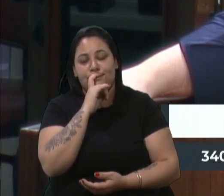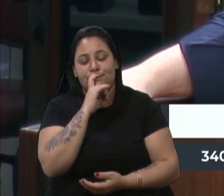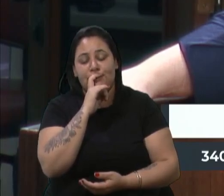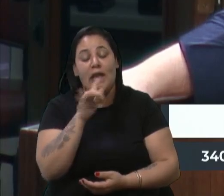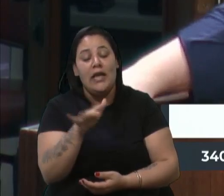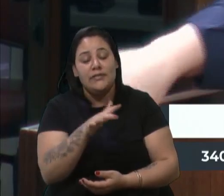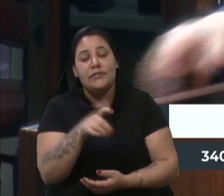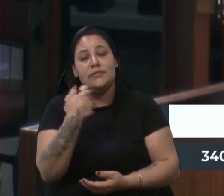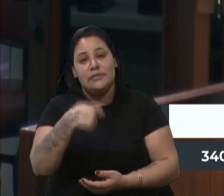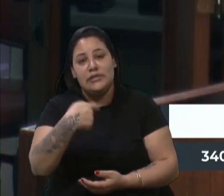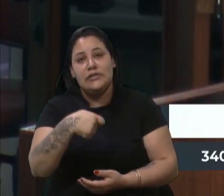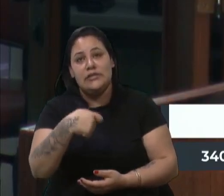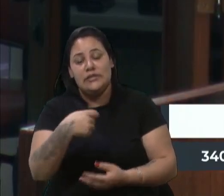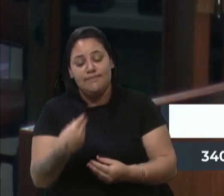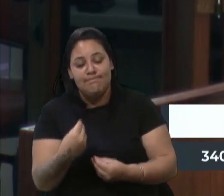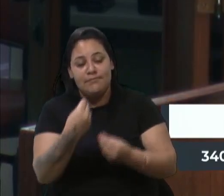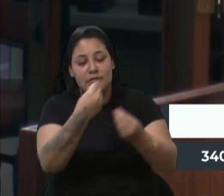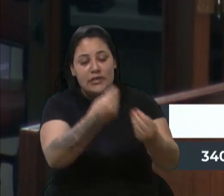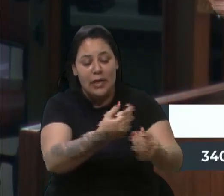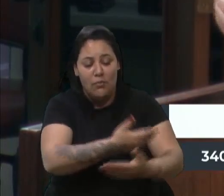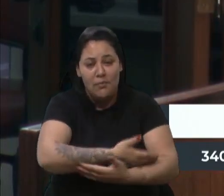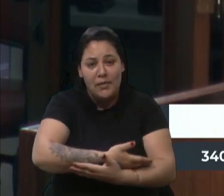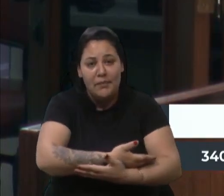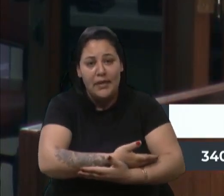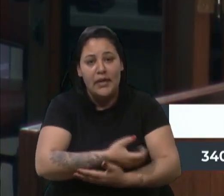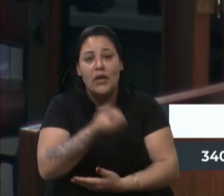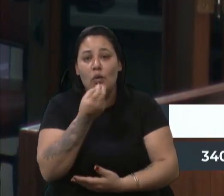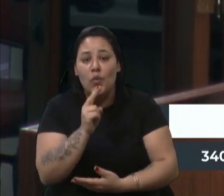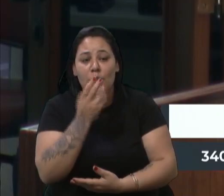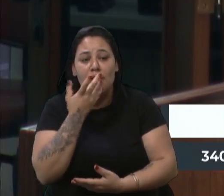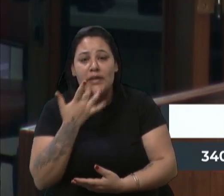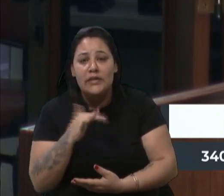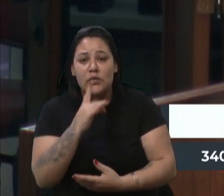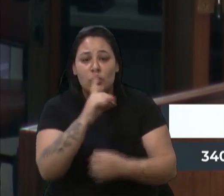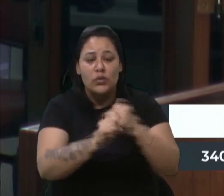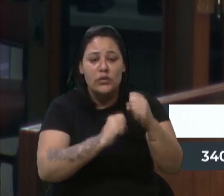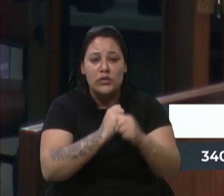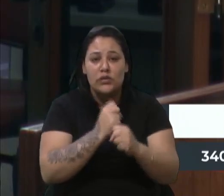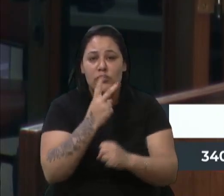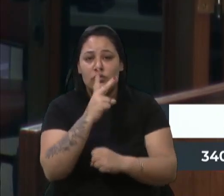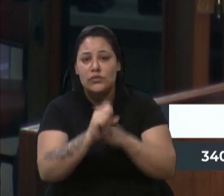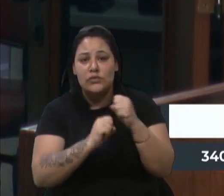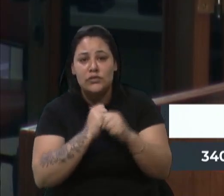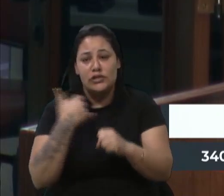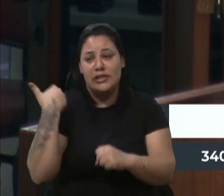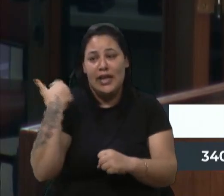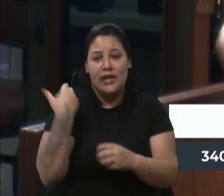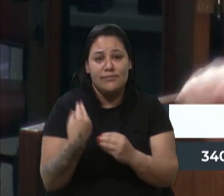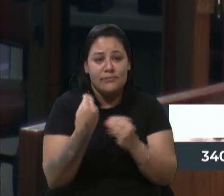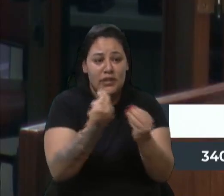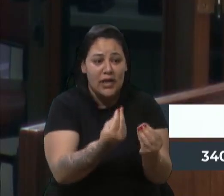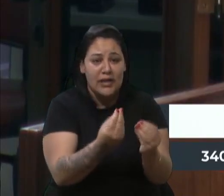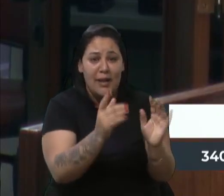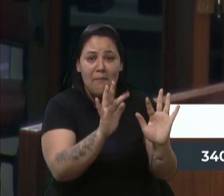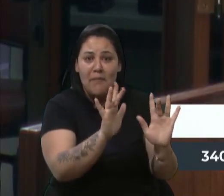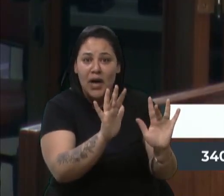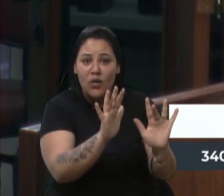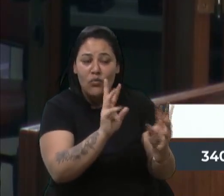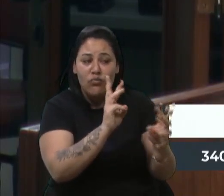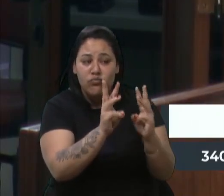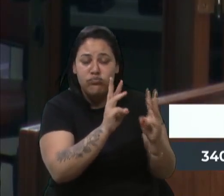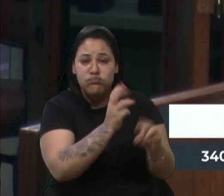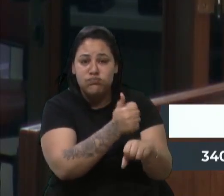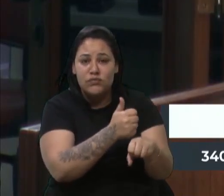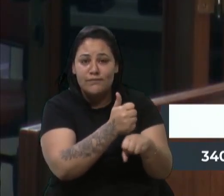vereador Fantinel tem que entregar um bebê ou uma criança de 1 ano, 2 anos, 3 anos e assim por diante nas mãos dos nossos